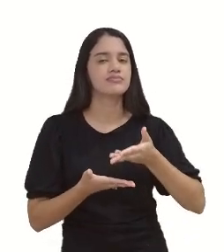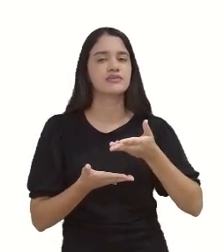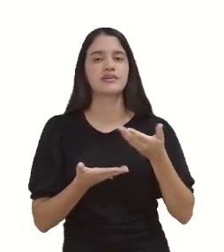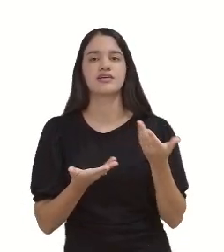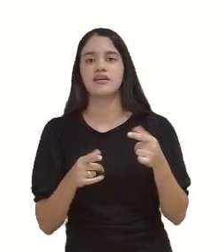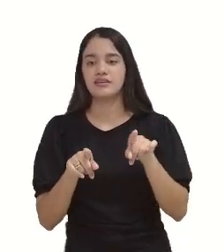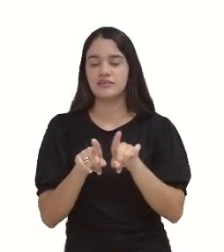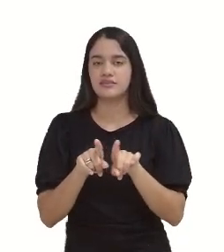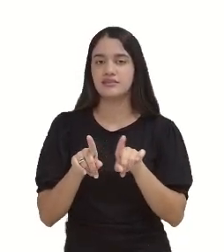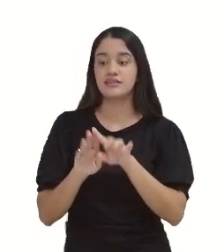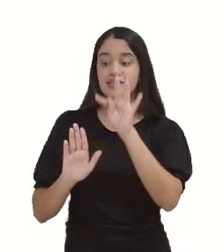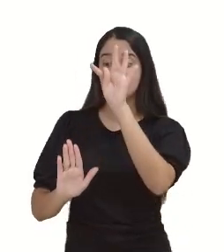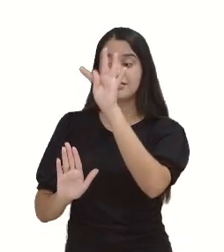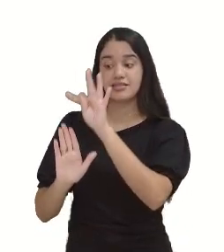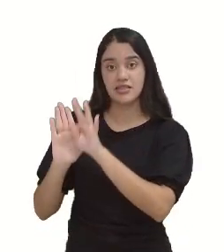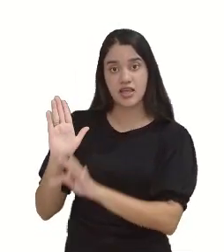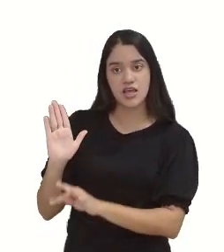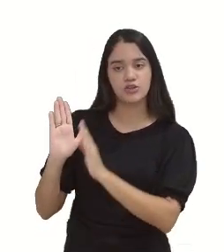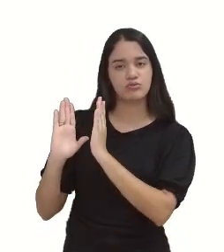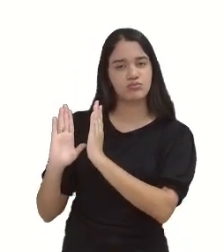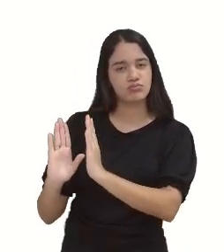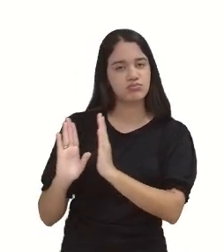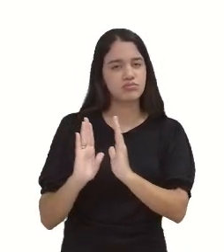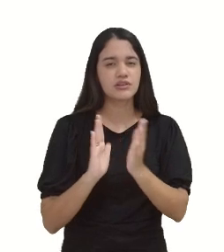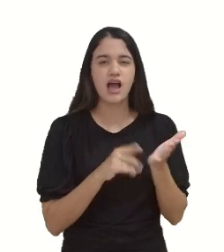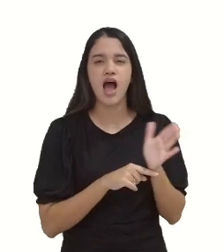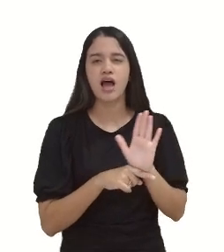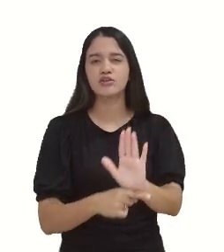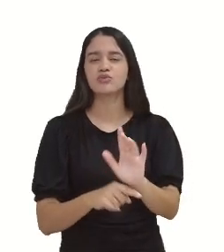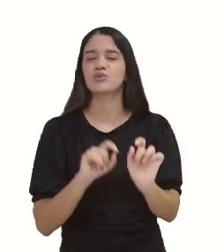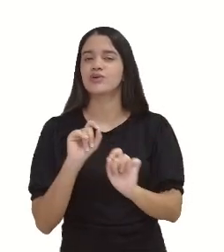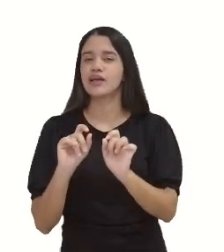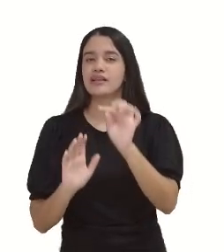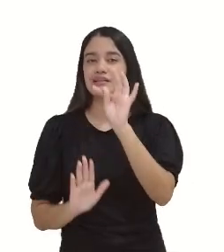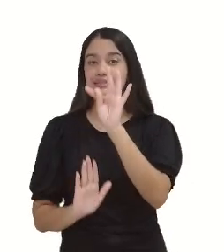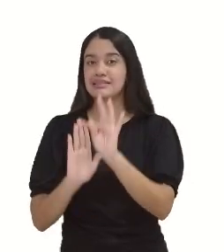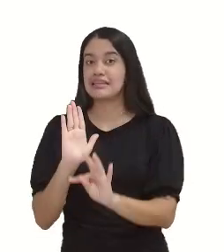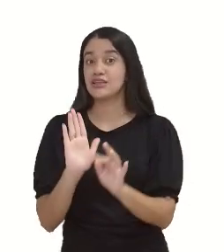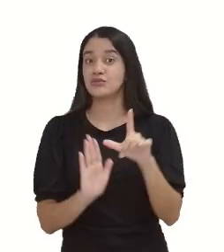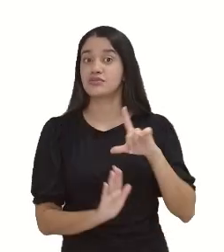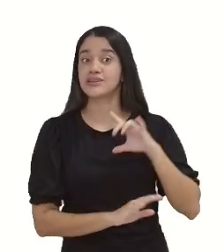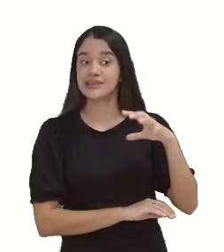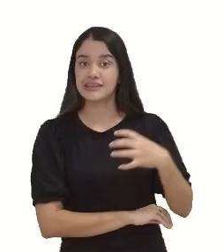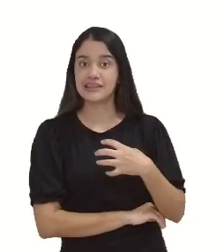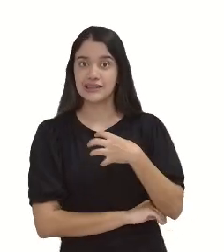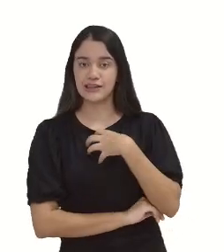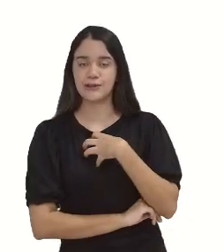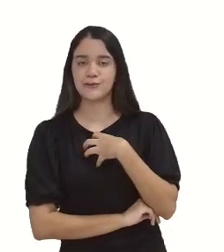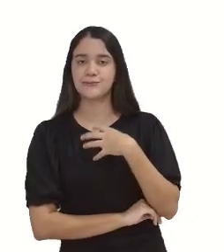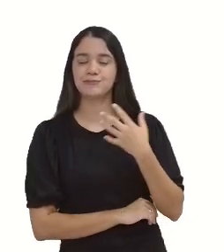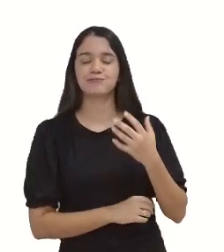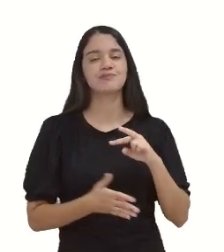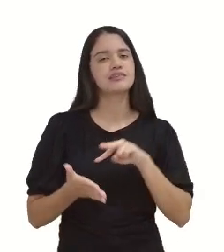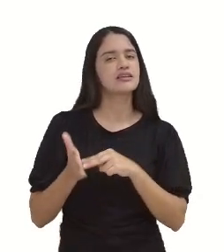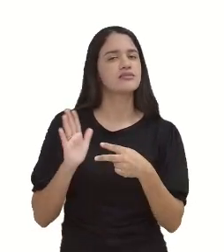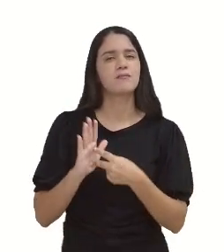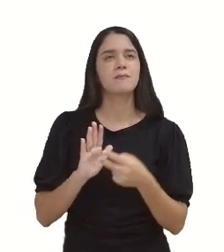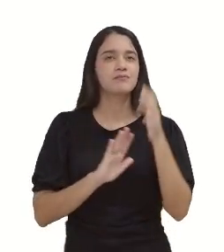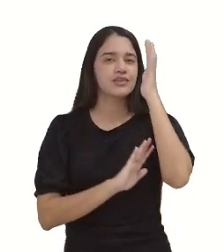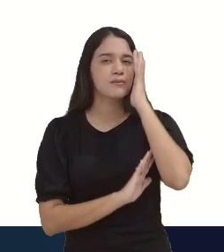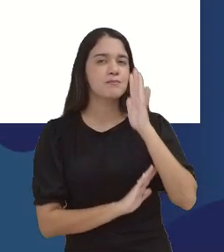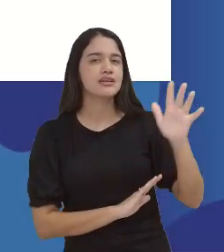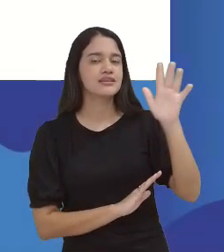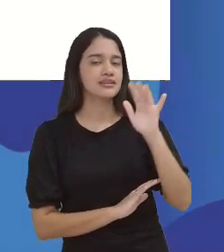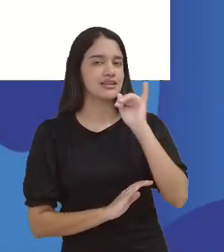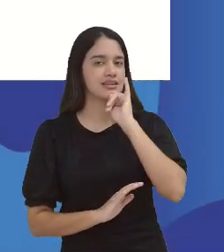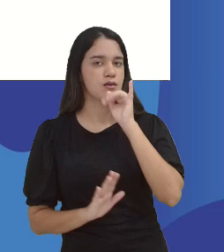as partes do texto. Elas ajudam o texto a fazer sentido. É que é o seguinte, imagine que